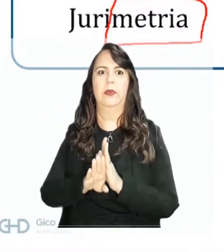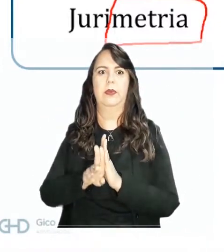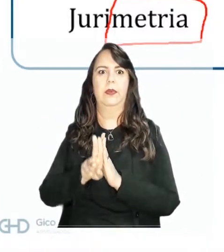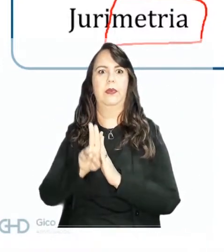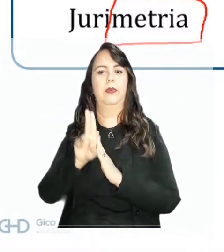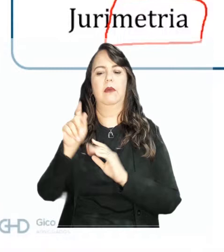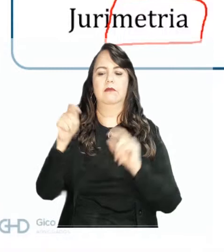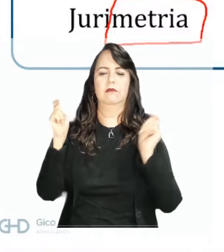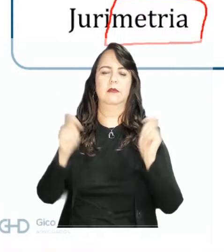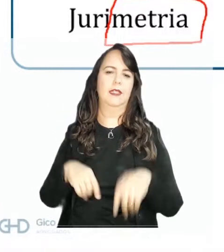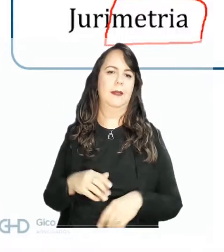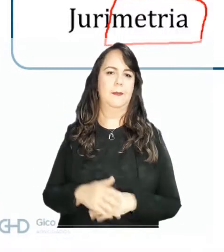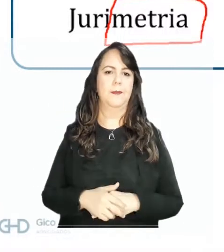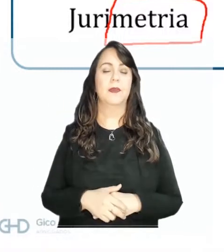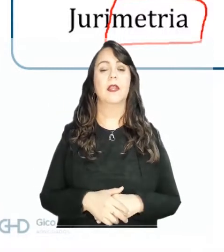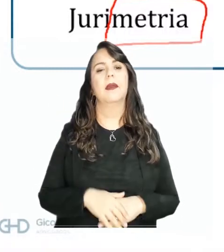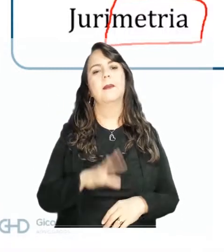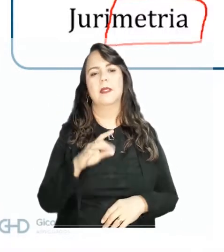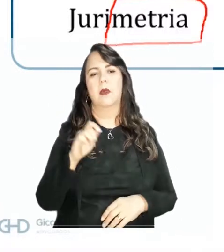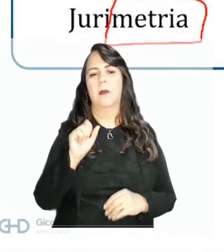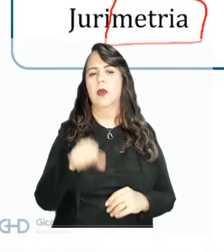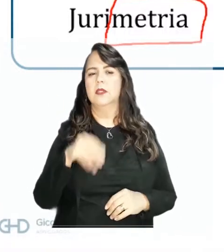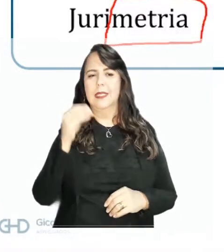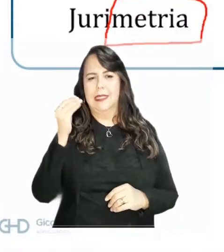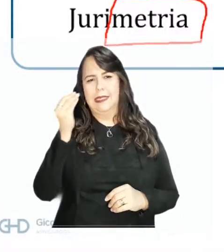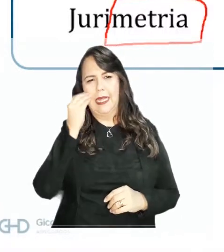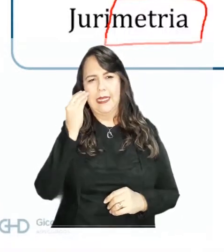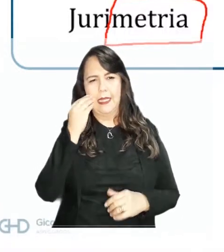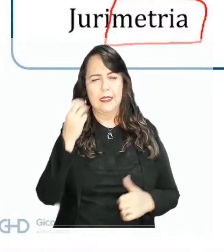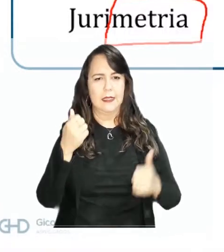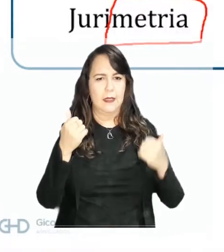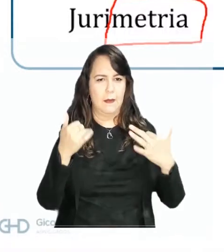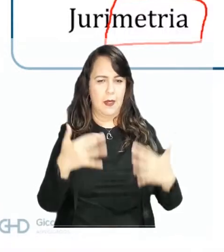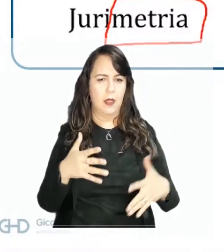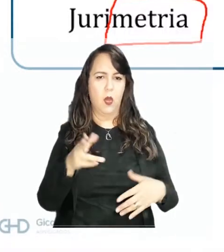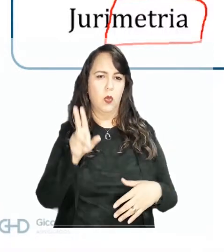admissibilidade usando uma outra ferramenta. A